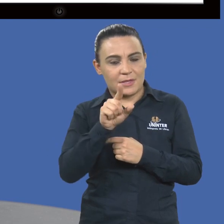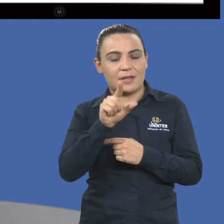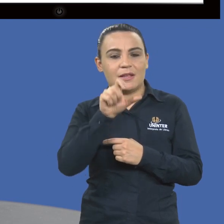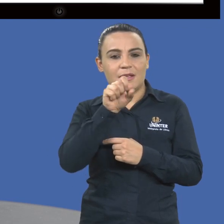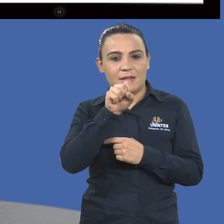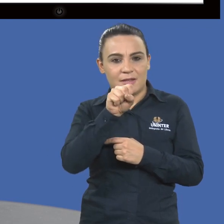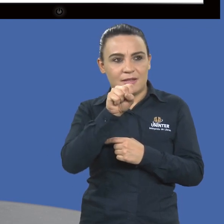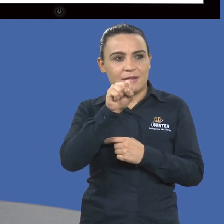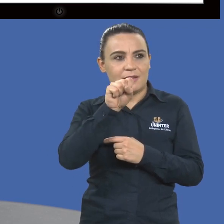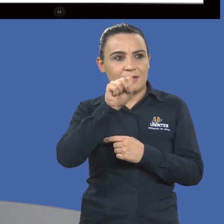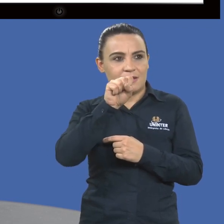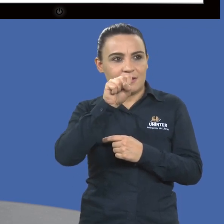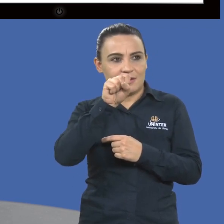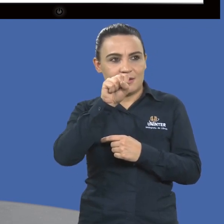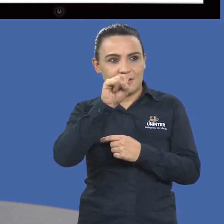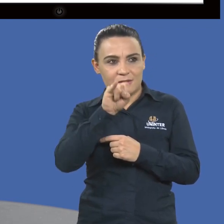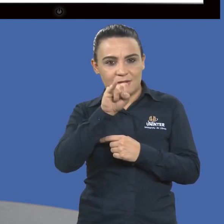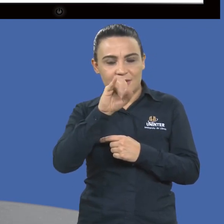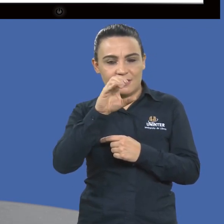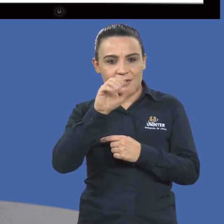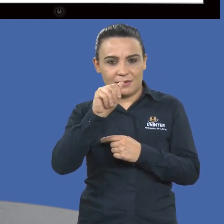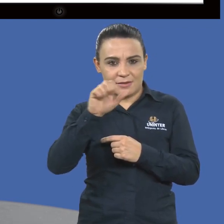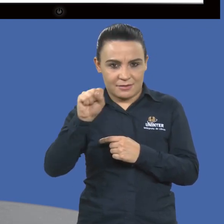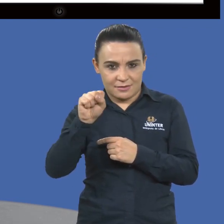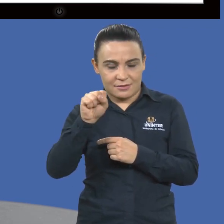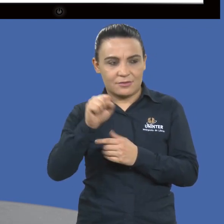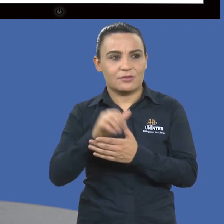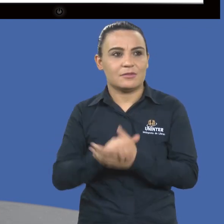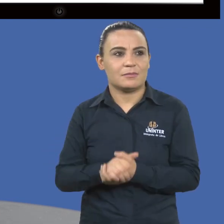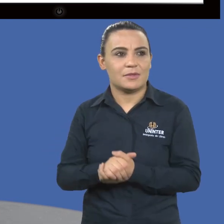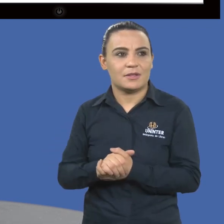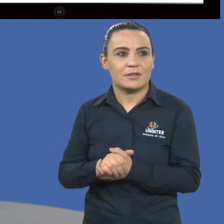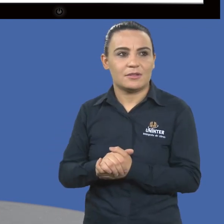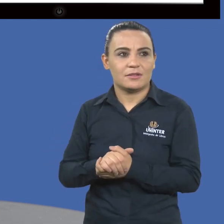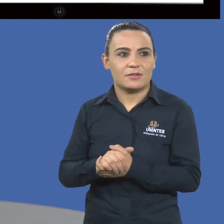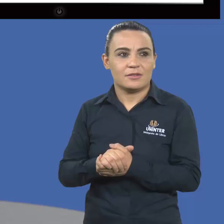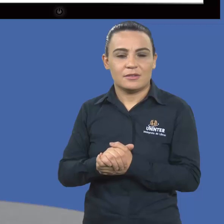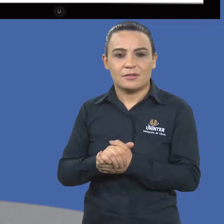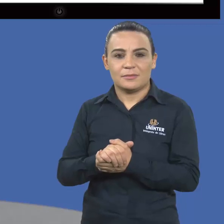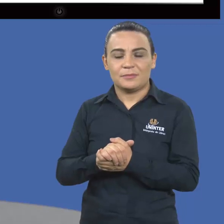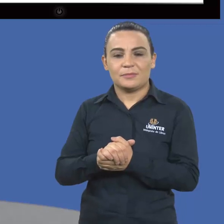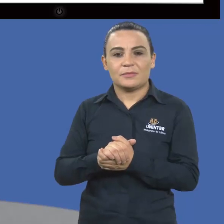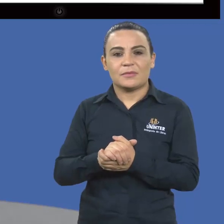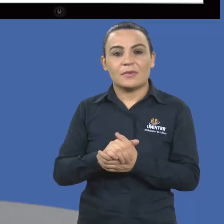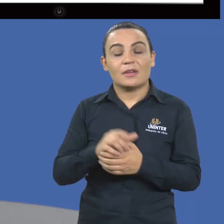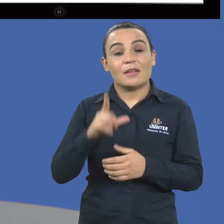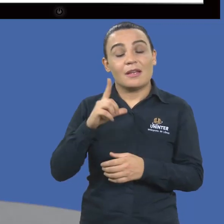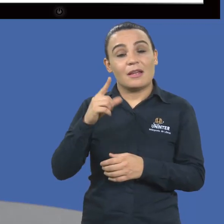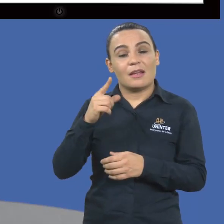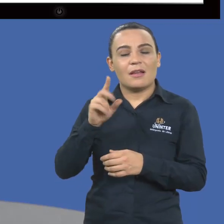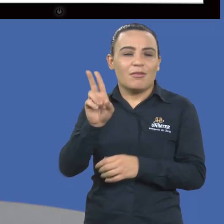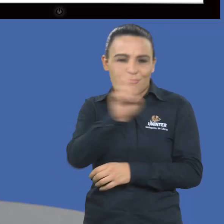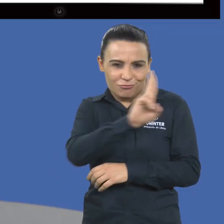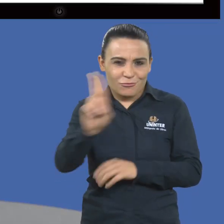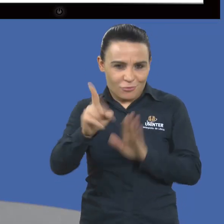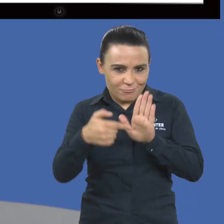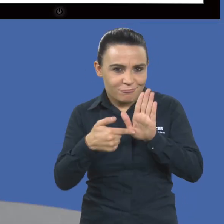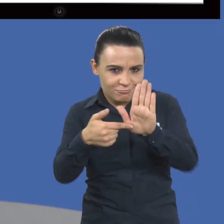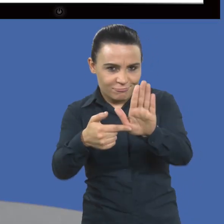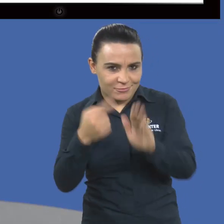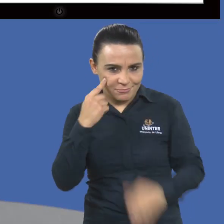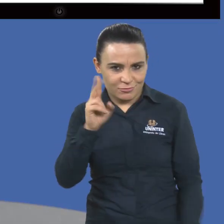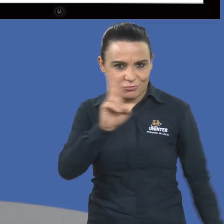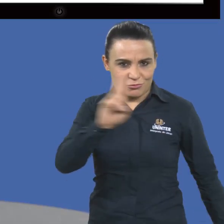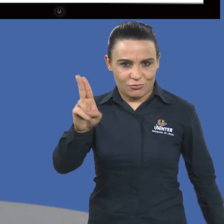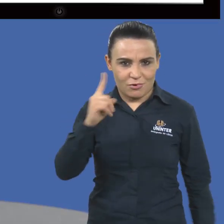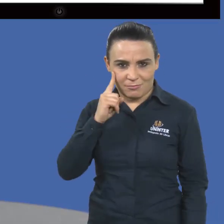pavilhão auricular existe uma dobrazinha, uma prega, né? Isso é muito característico na criança com síndrome